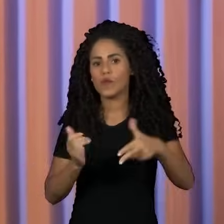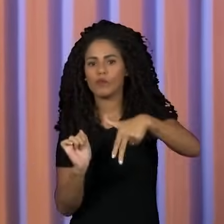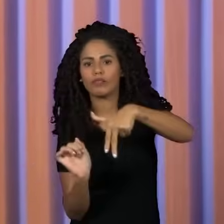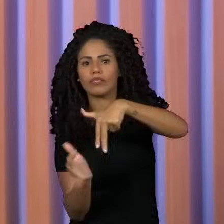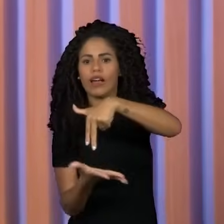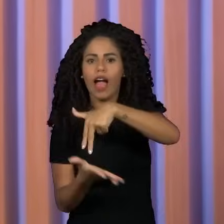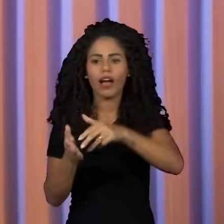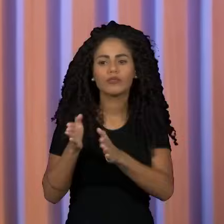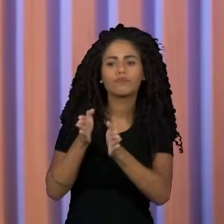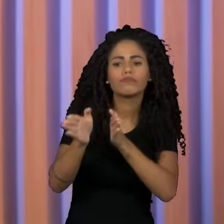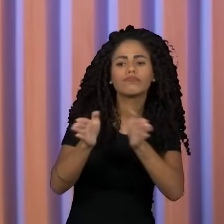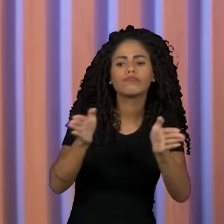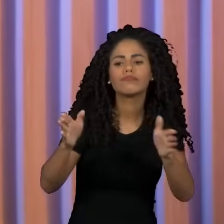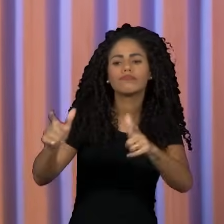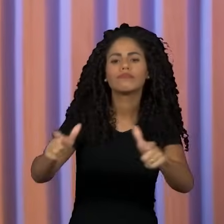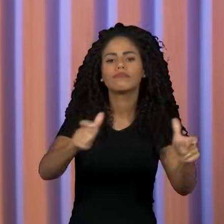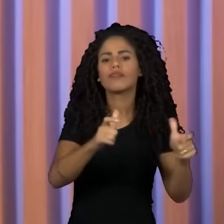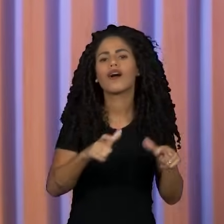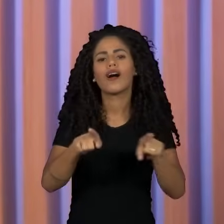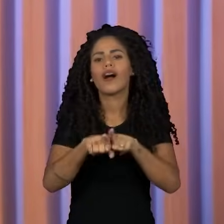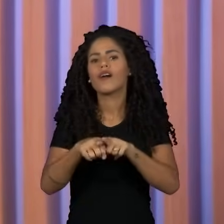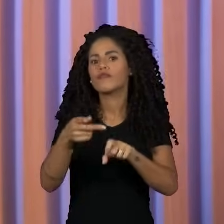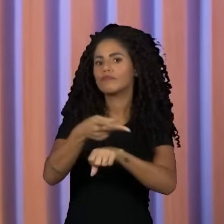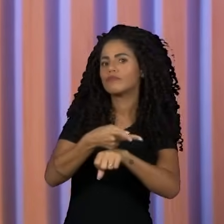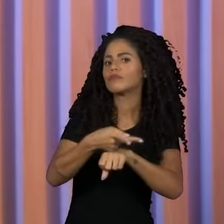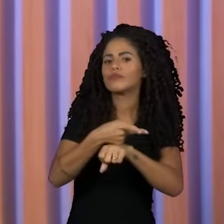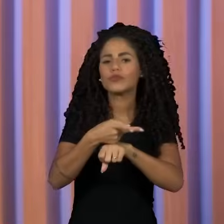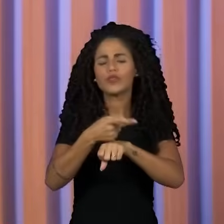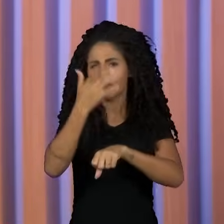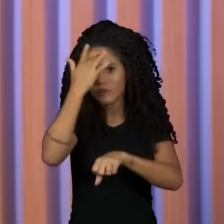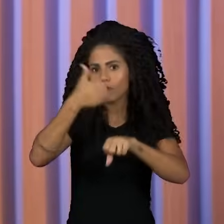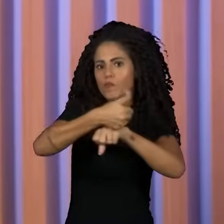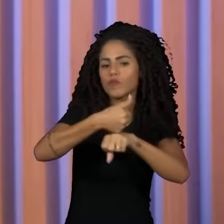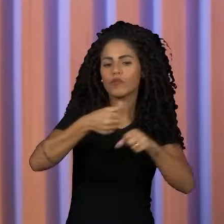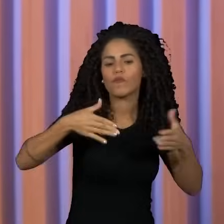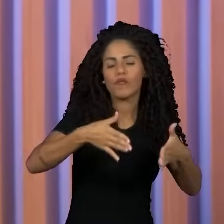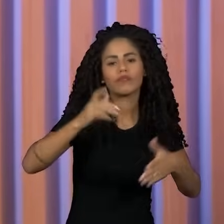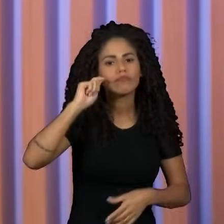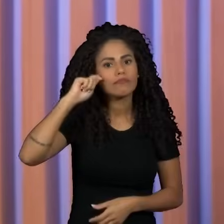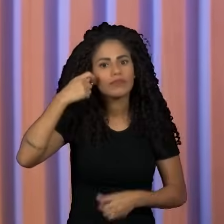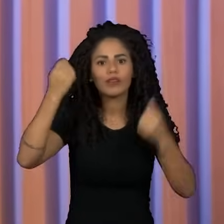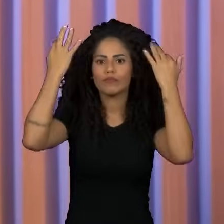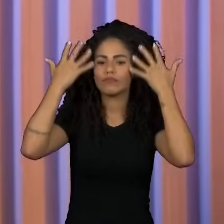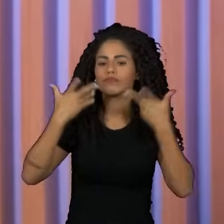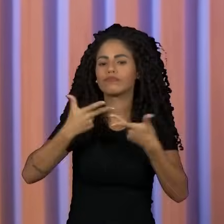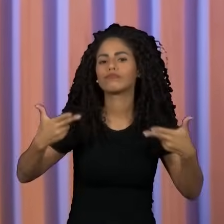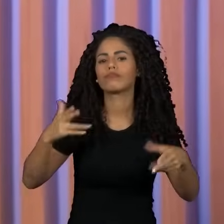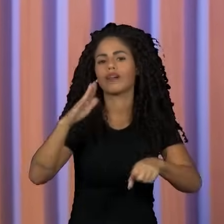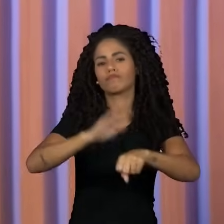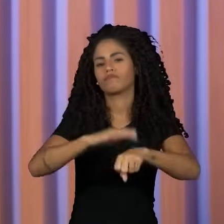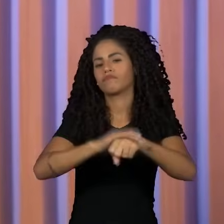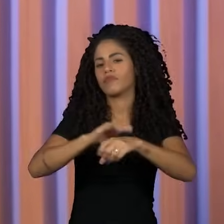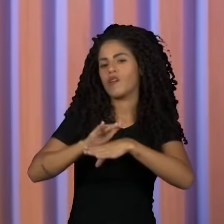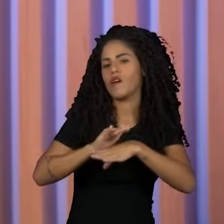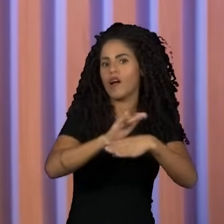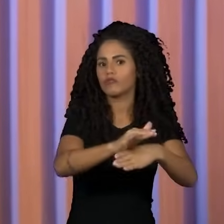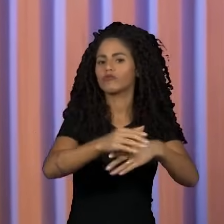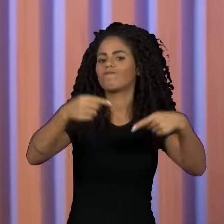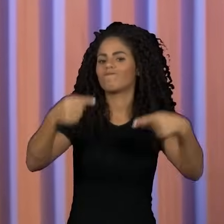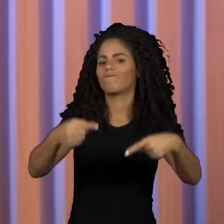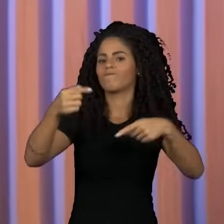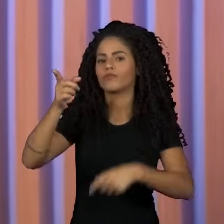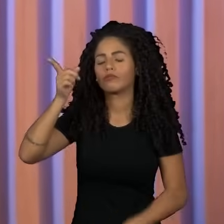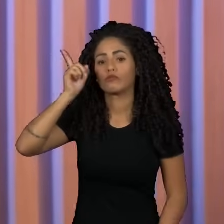percorreu diferentes áreas do reino animal em busca de profissionais negros para mostrar sua atuação e os desafios que